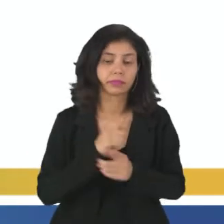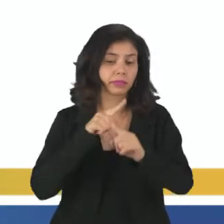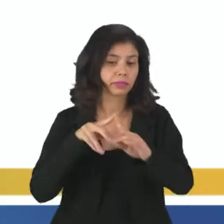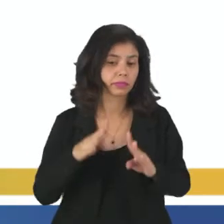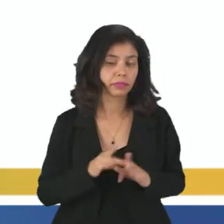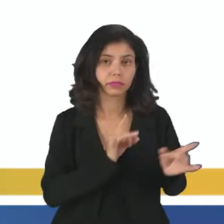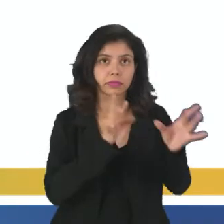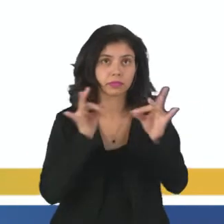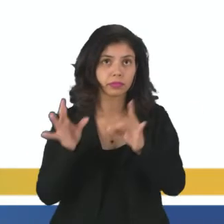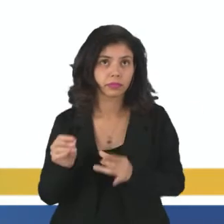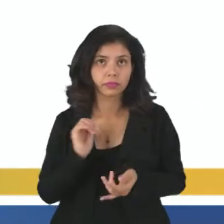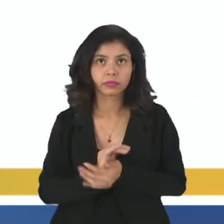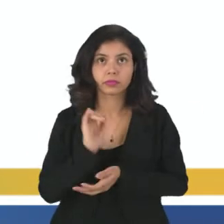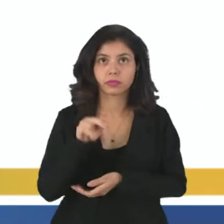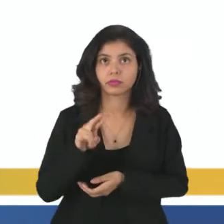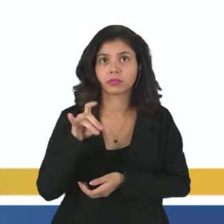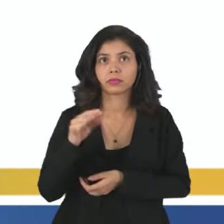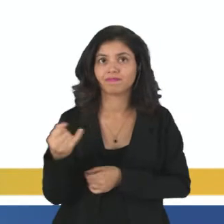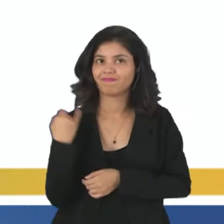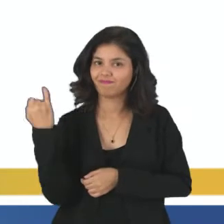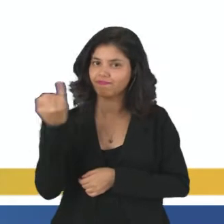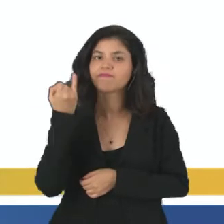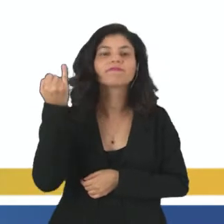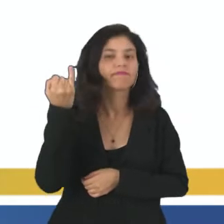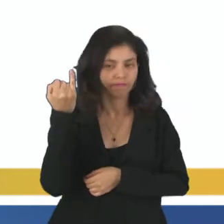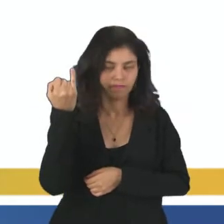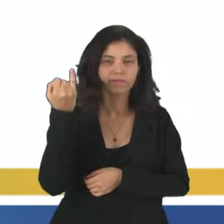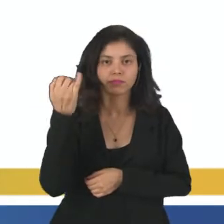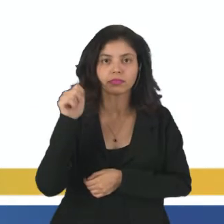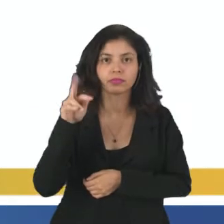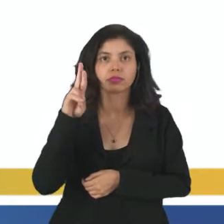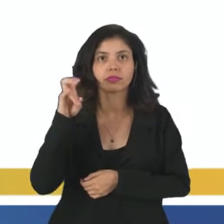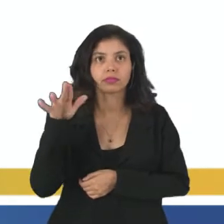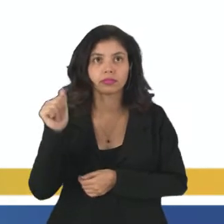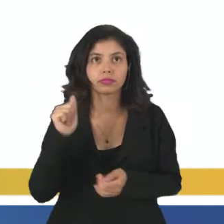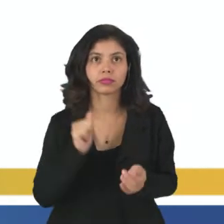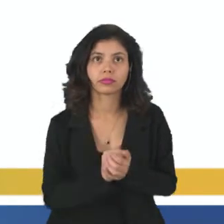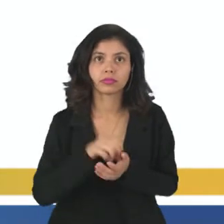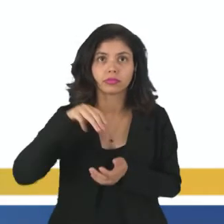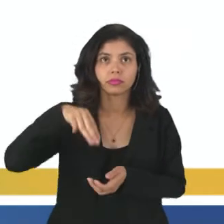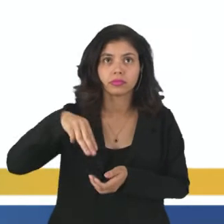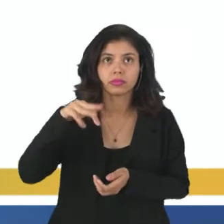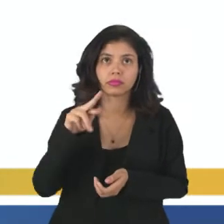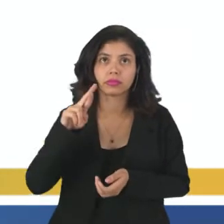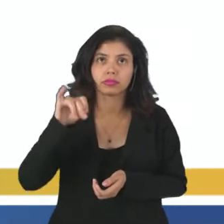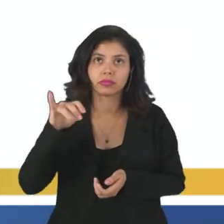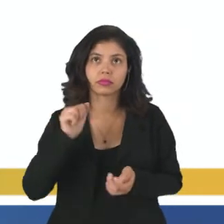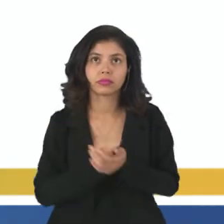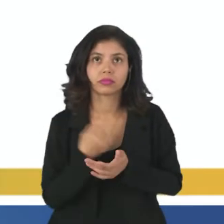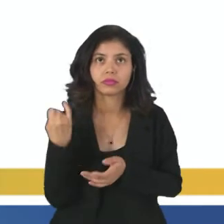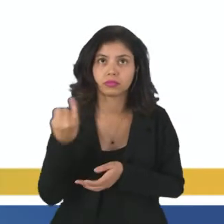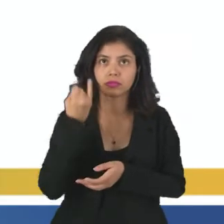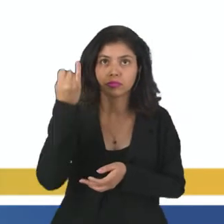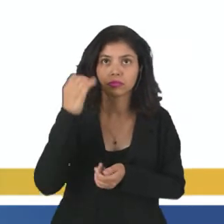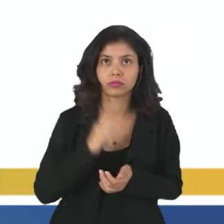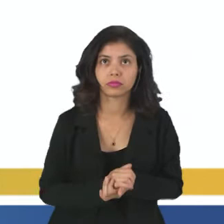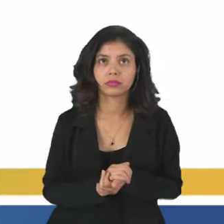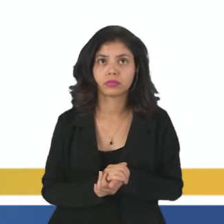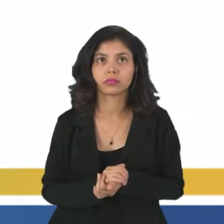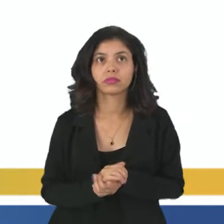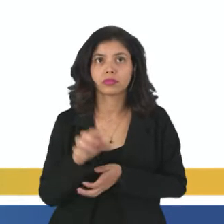vender indulgências. Então, foi o principal ataque de Martinho Lutero, que vai ser um dos primeiros e principais